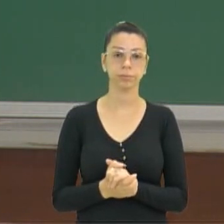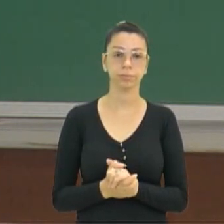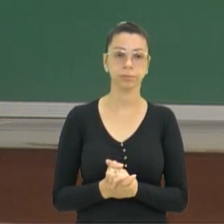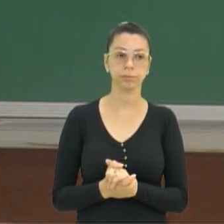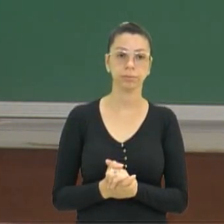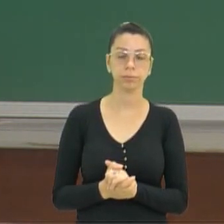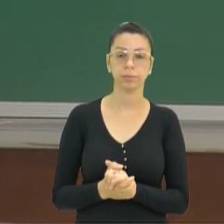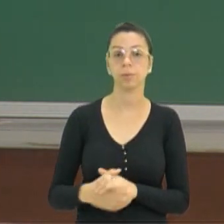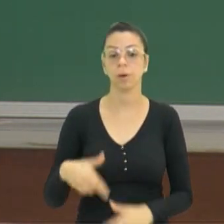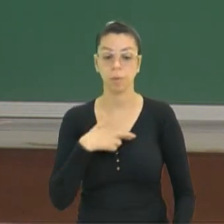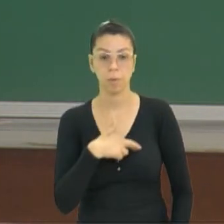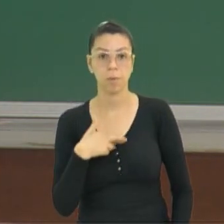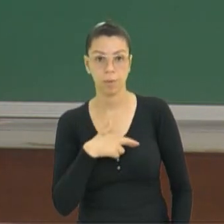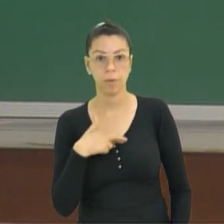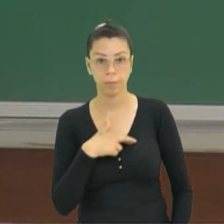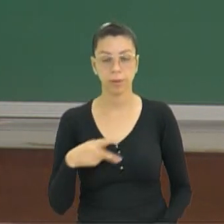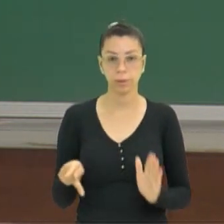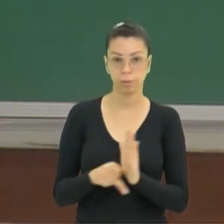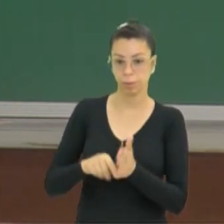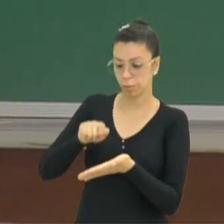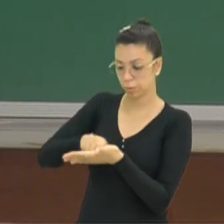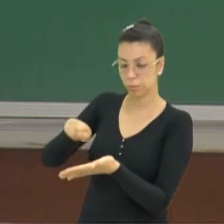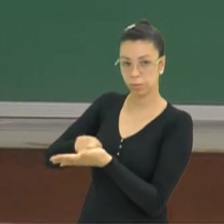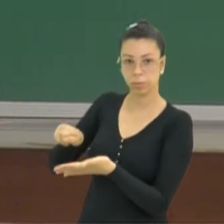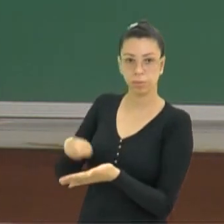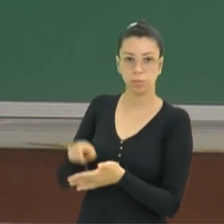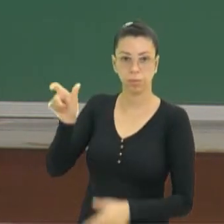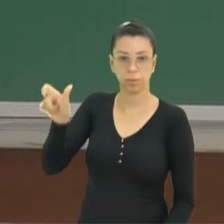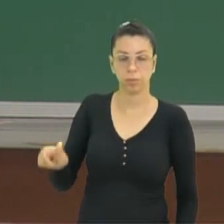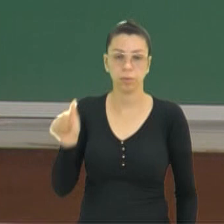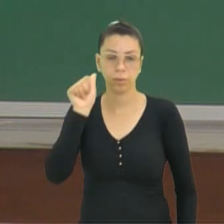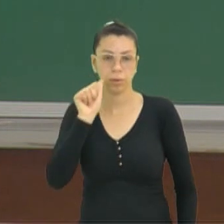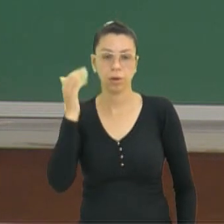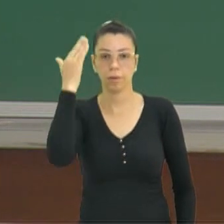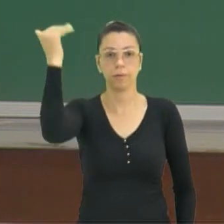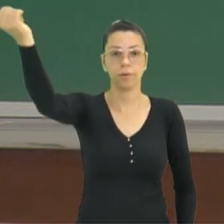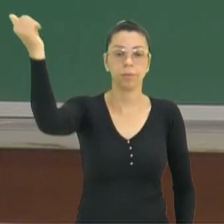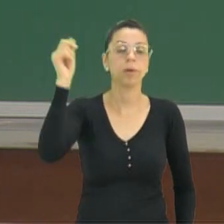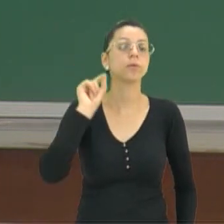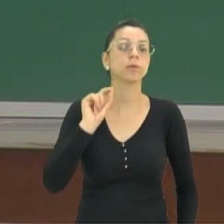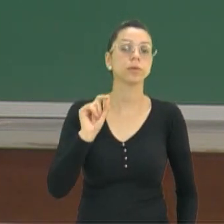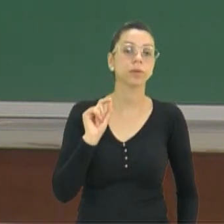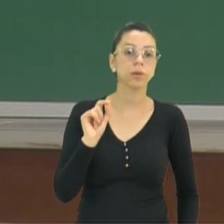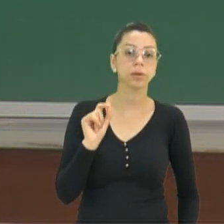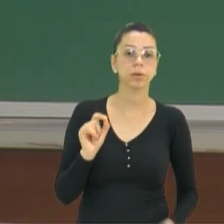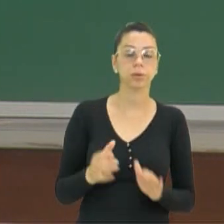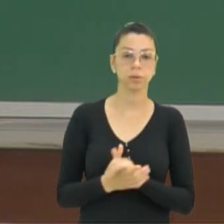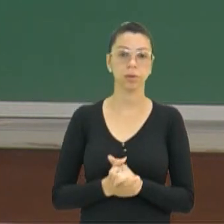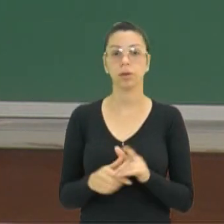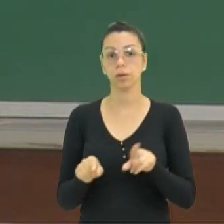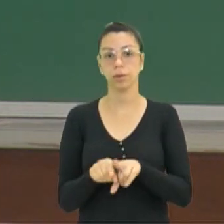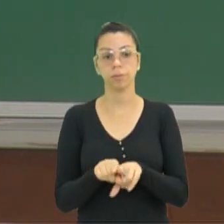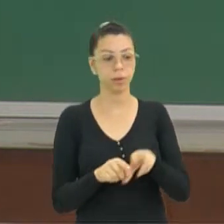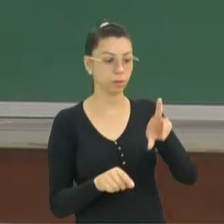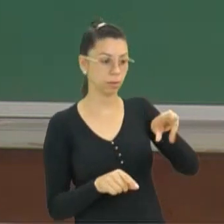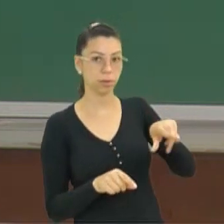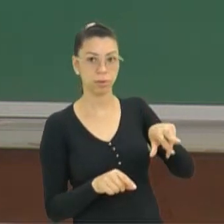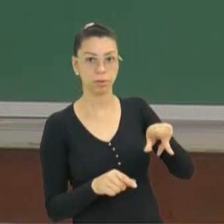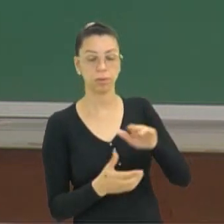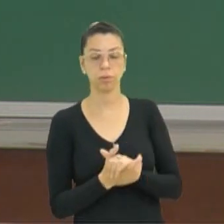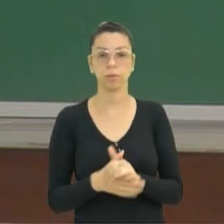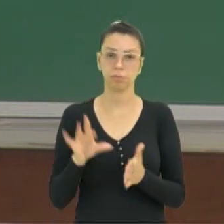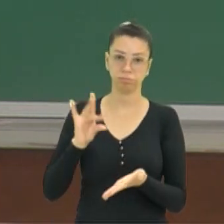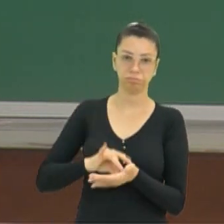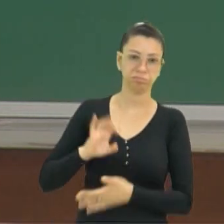Os romances escritos por ela são mais famosos entre elas e os das irmãs. Verdadeiro